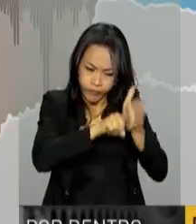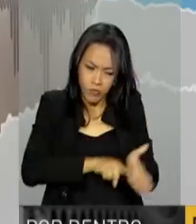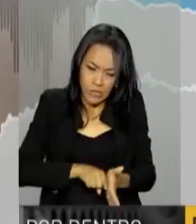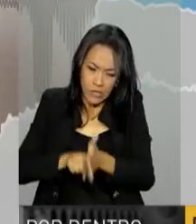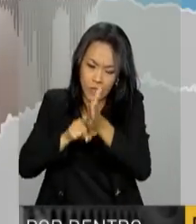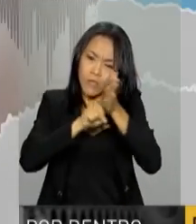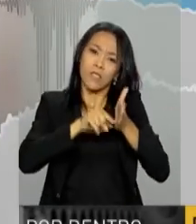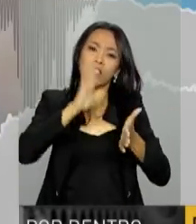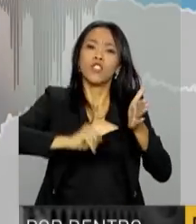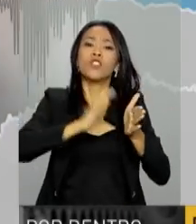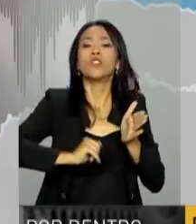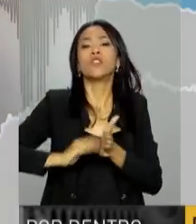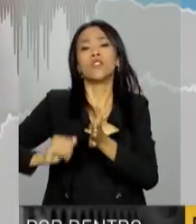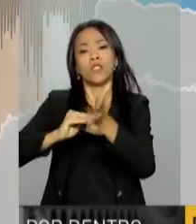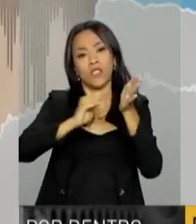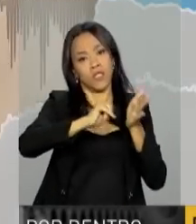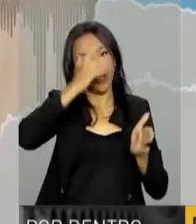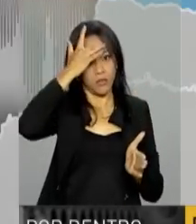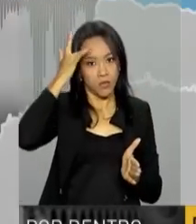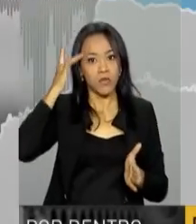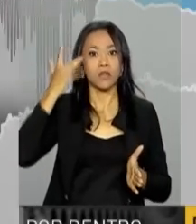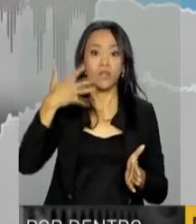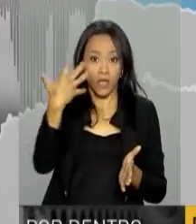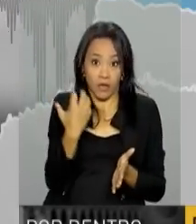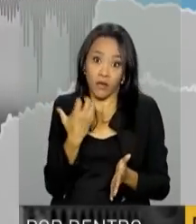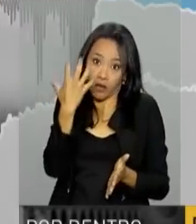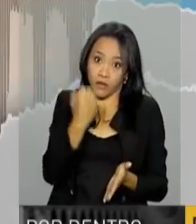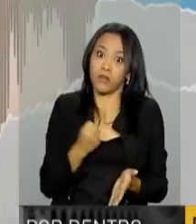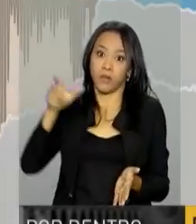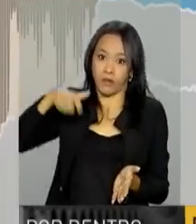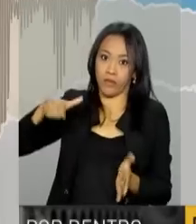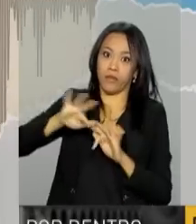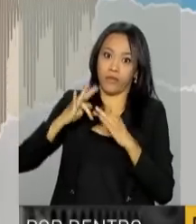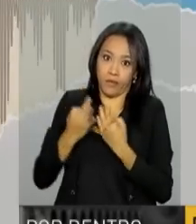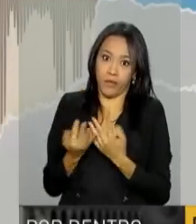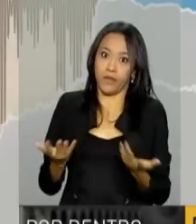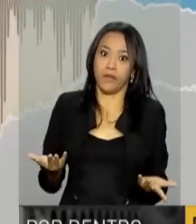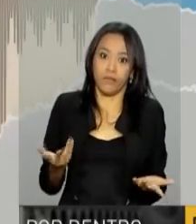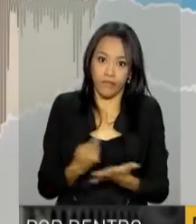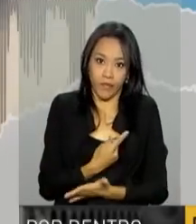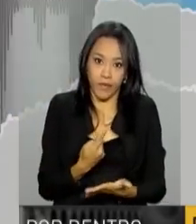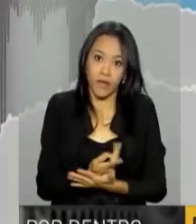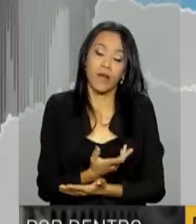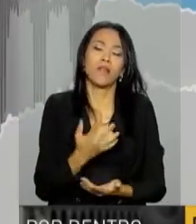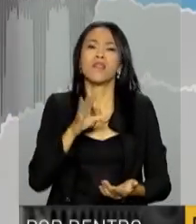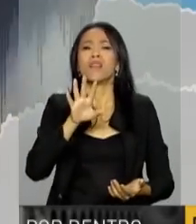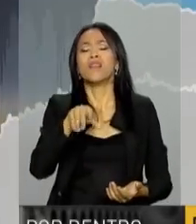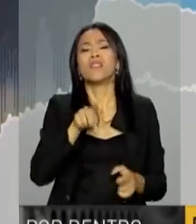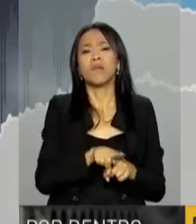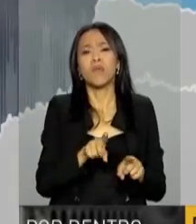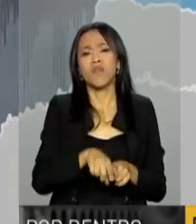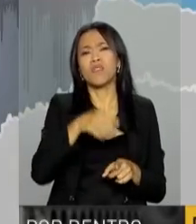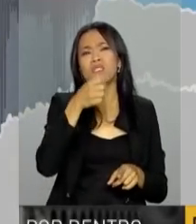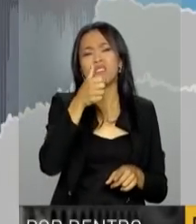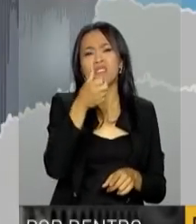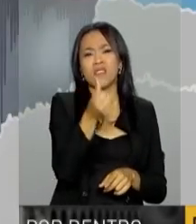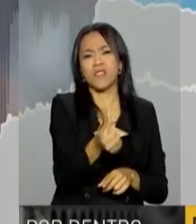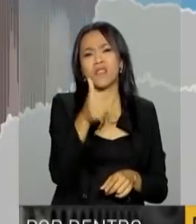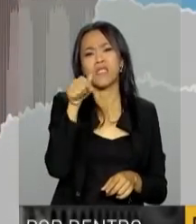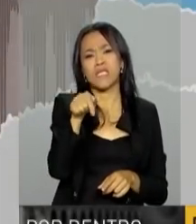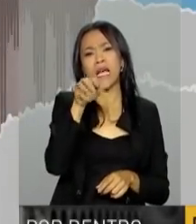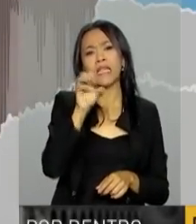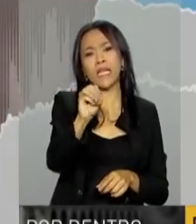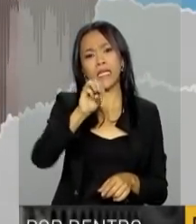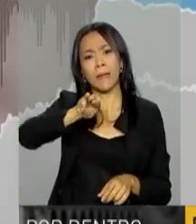também outros programas sociais também foram revistos e um valor é estimado de 670 milhões aí por ano